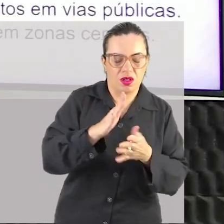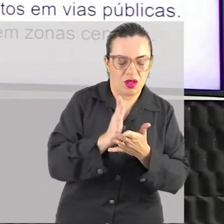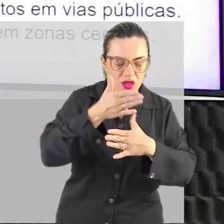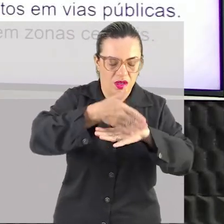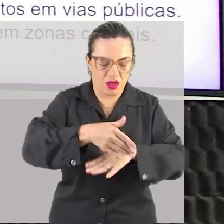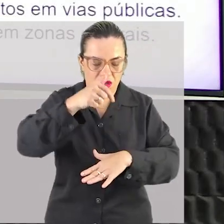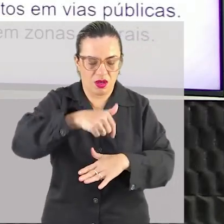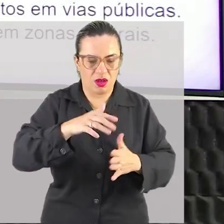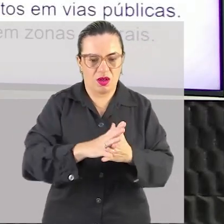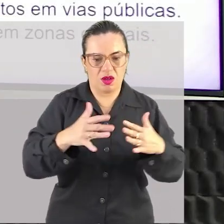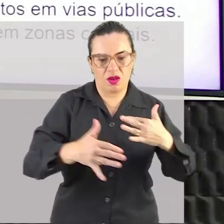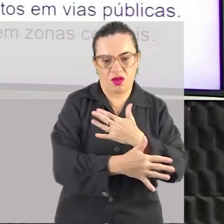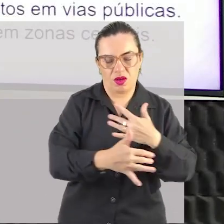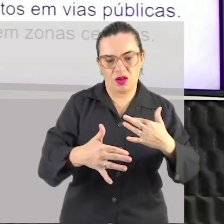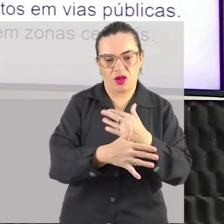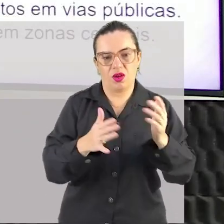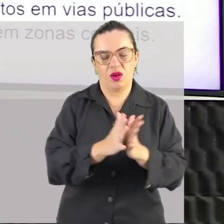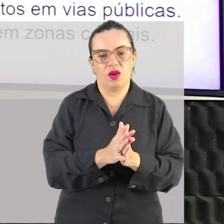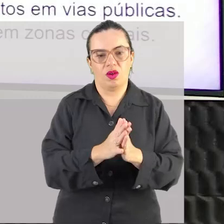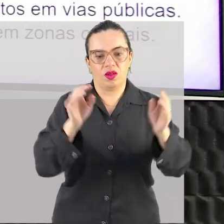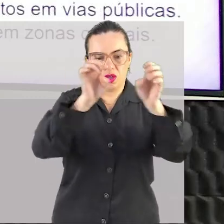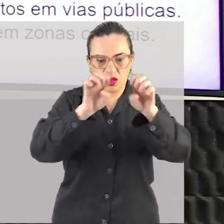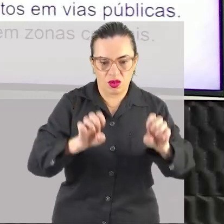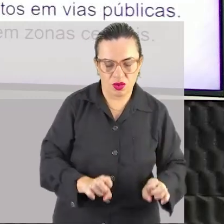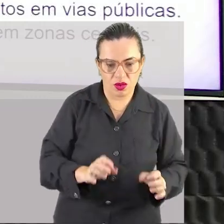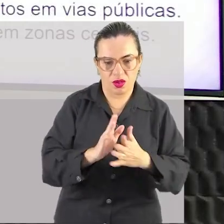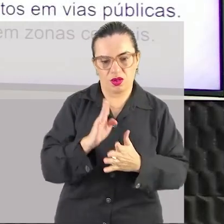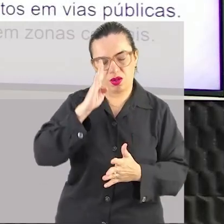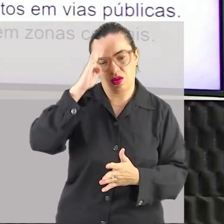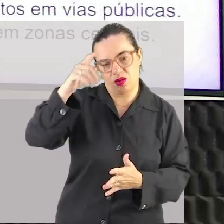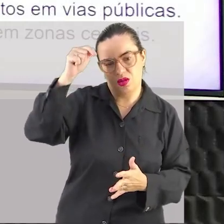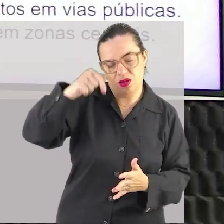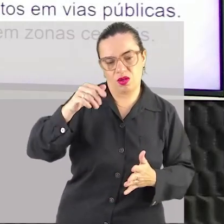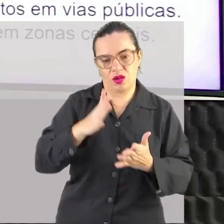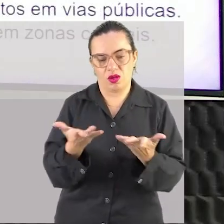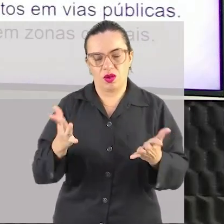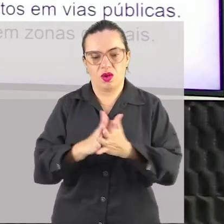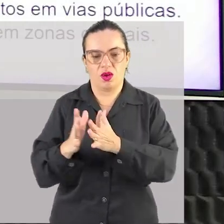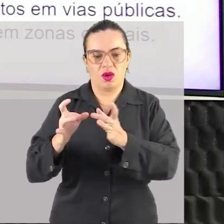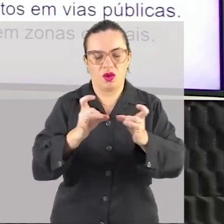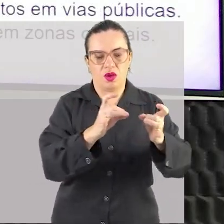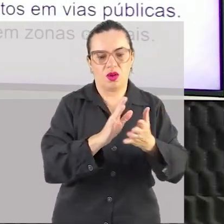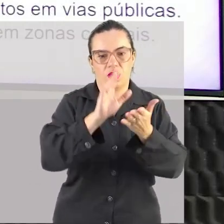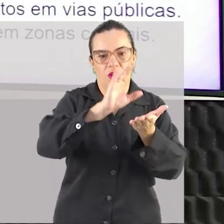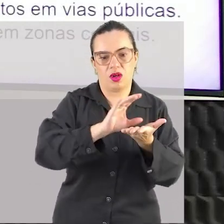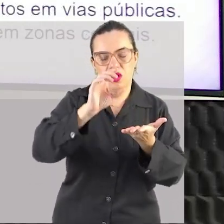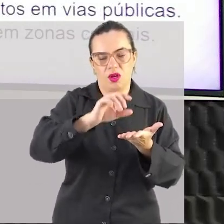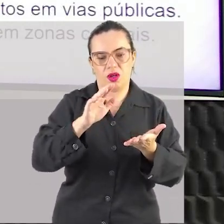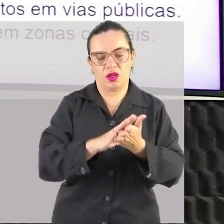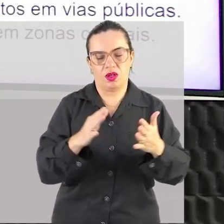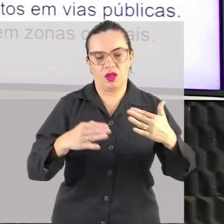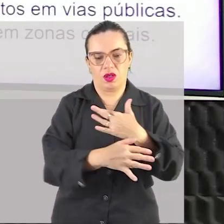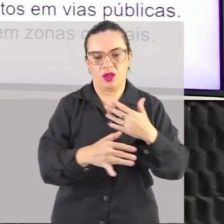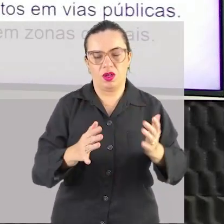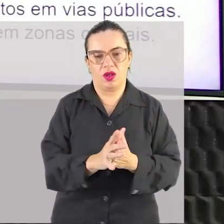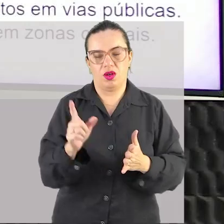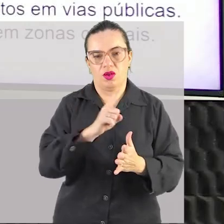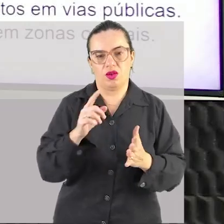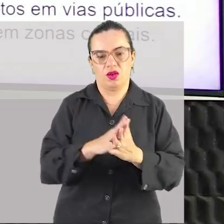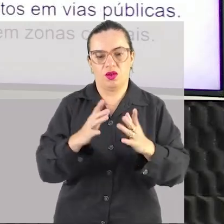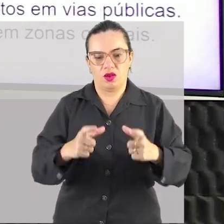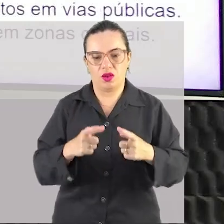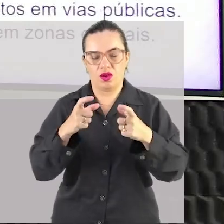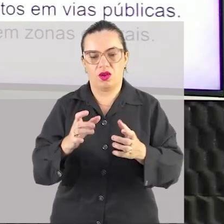eu falo dentro da cidade é dentro do núcleo estrutural ou estruturado eu não vou para um bairro com uma